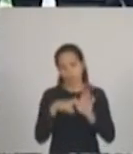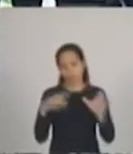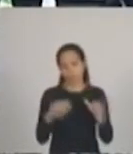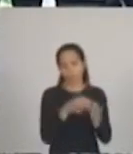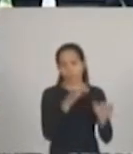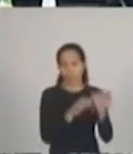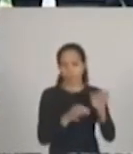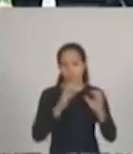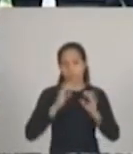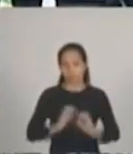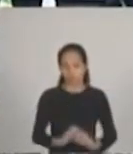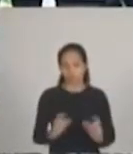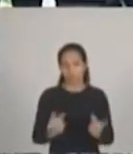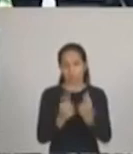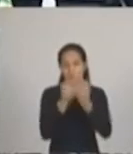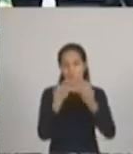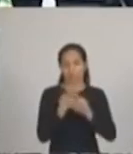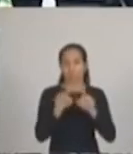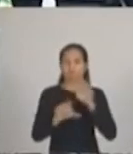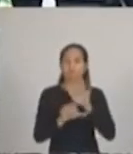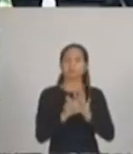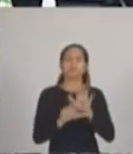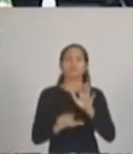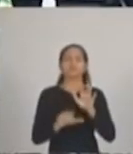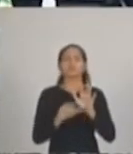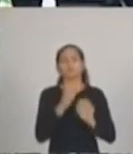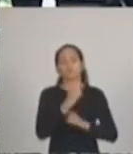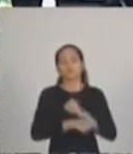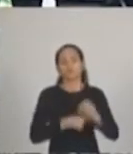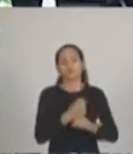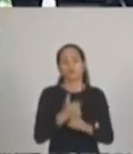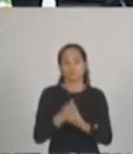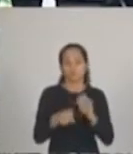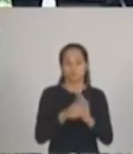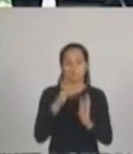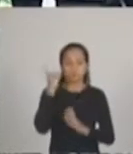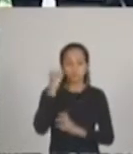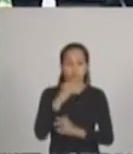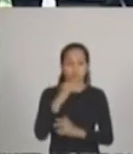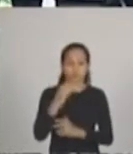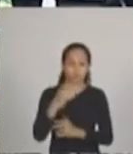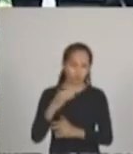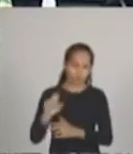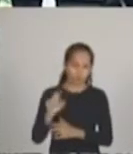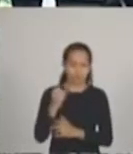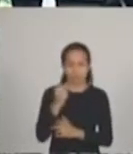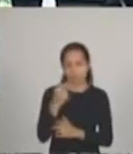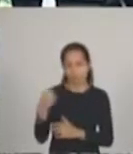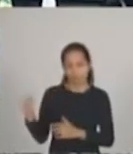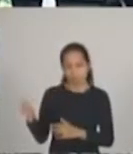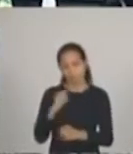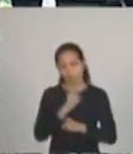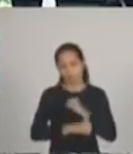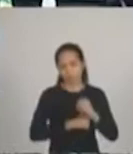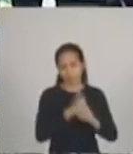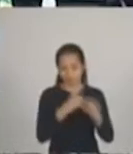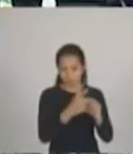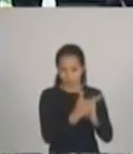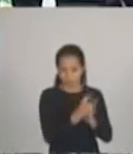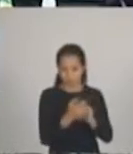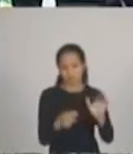Justiça, Cidadania e Finanças. Projeto de lei 204-2021 da deputada Janete Sá. Junte-se ao projeto de lei 152-2020. Projeto de